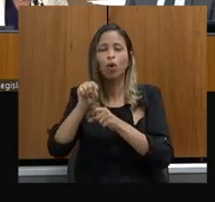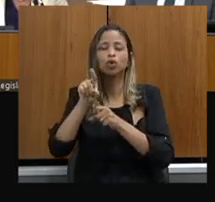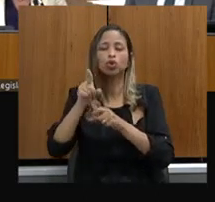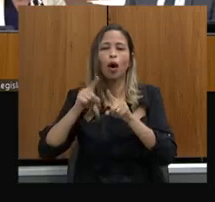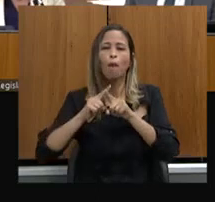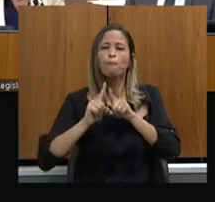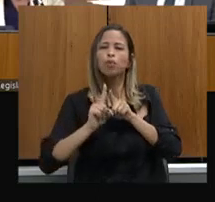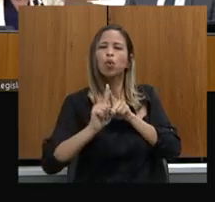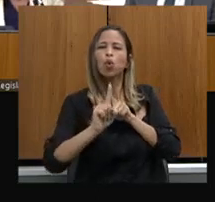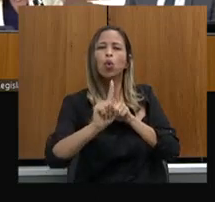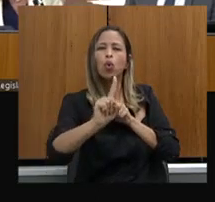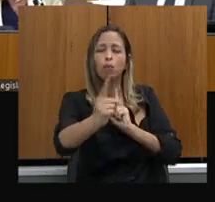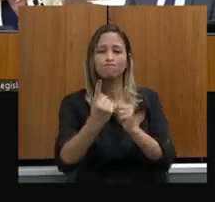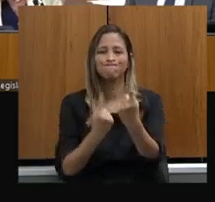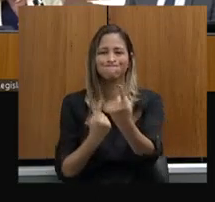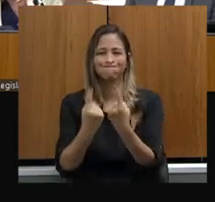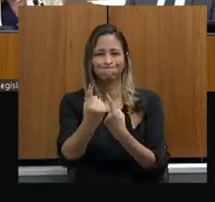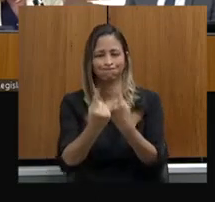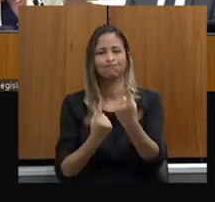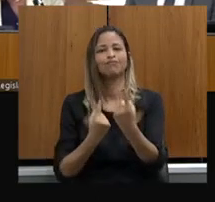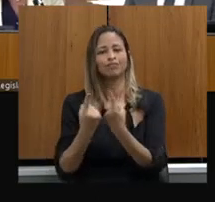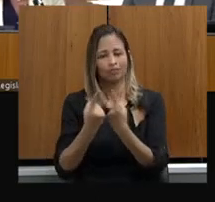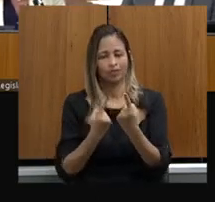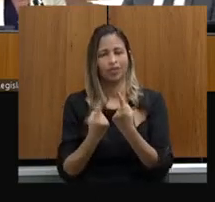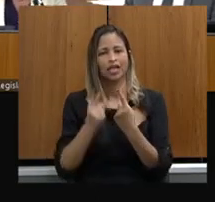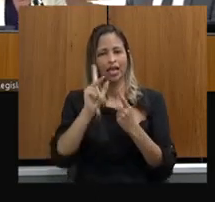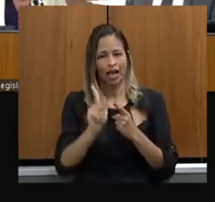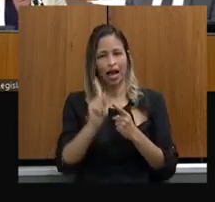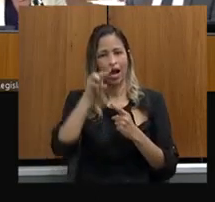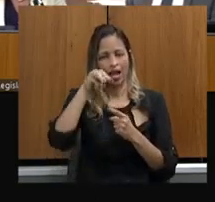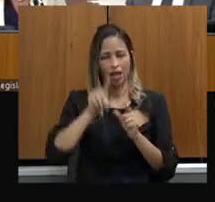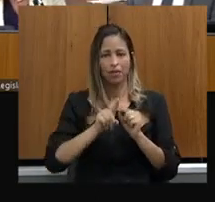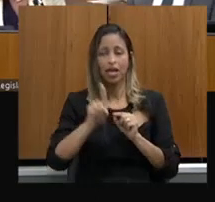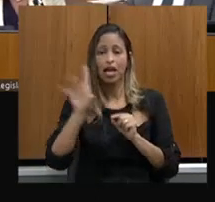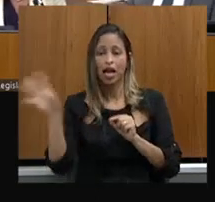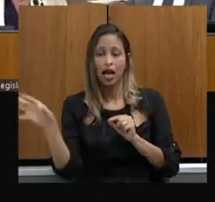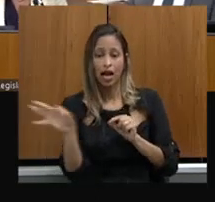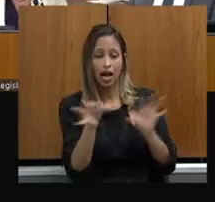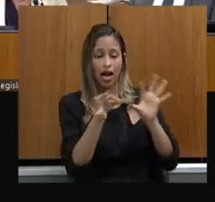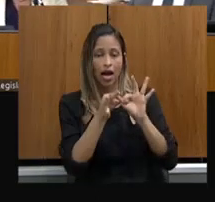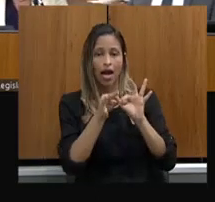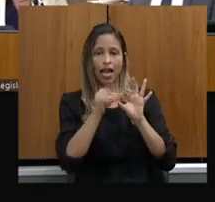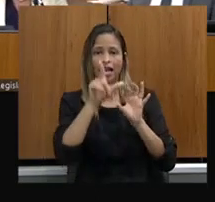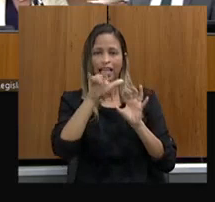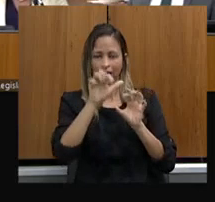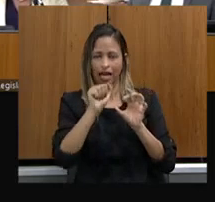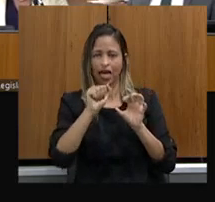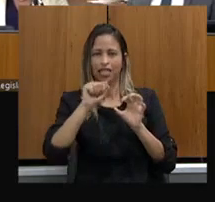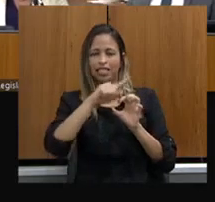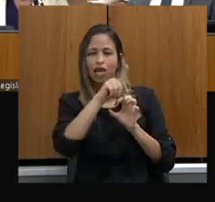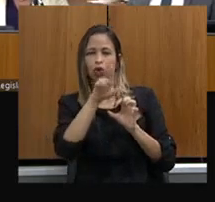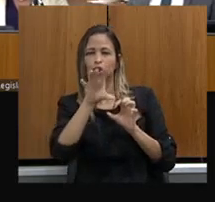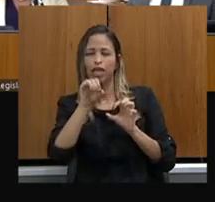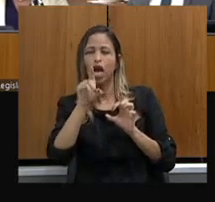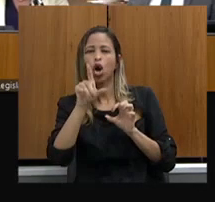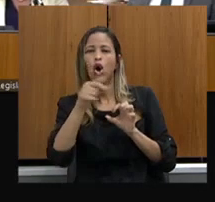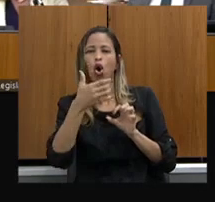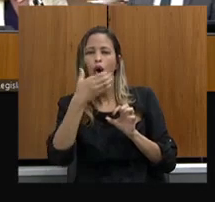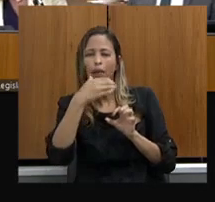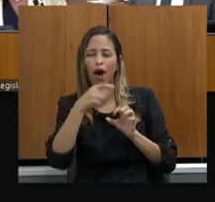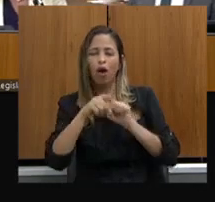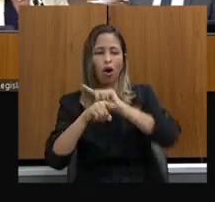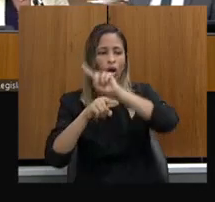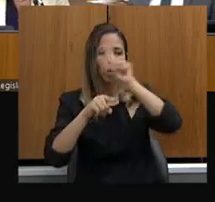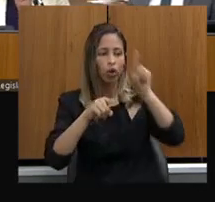km de estrada no trecho da MG 760 que liga São José Do Goiabal a marliéria lá